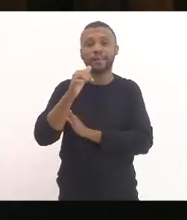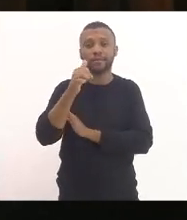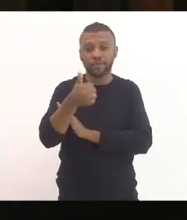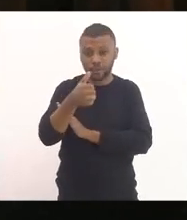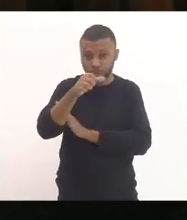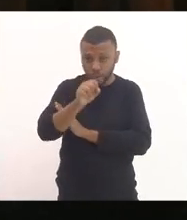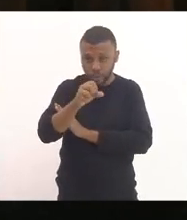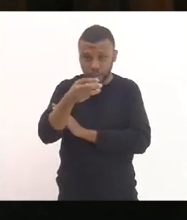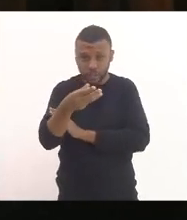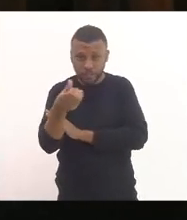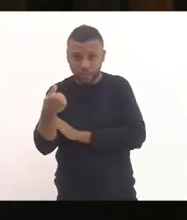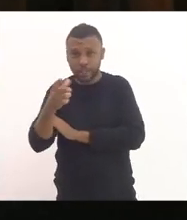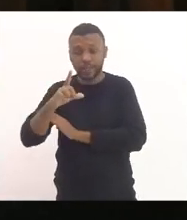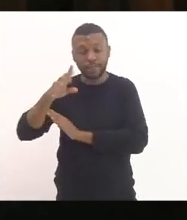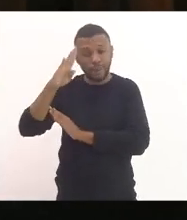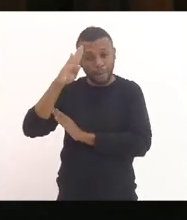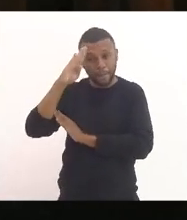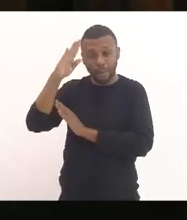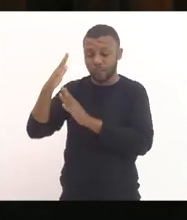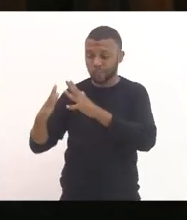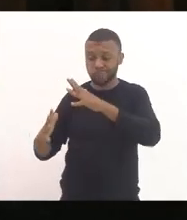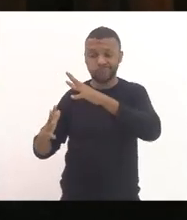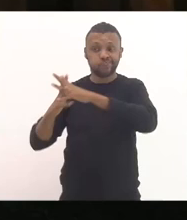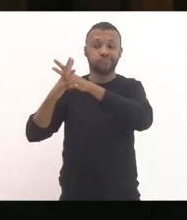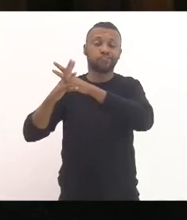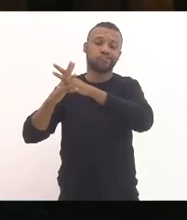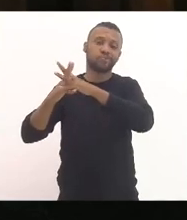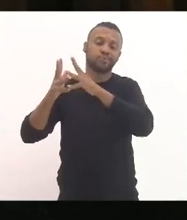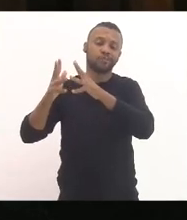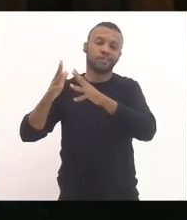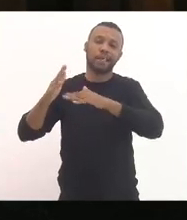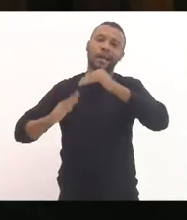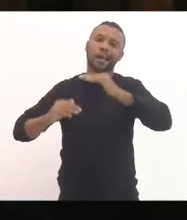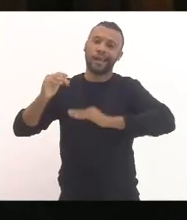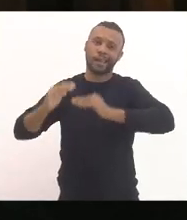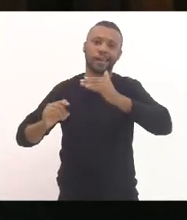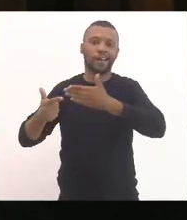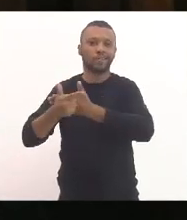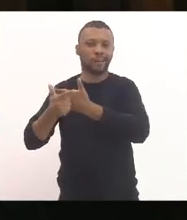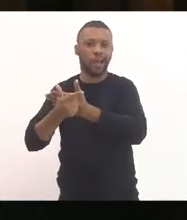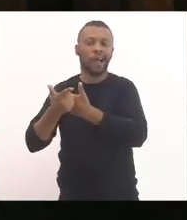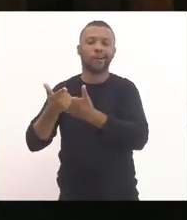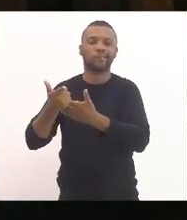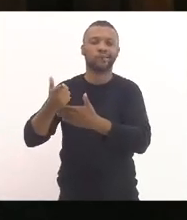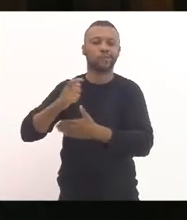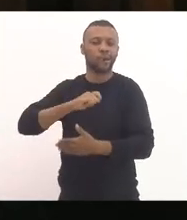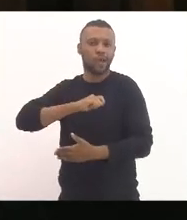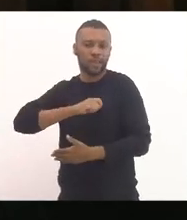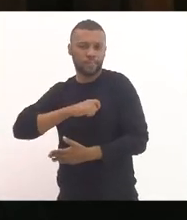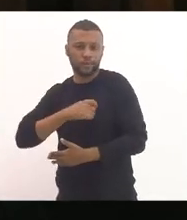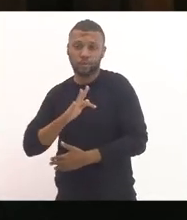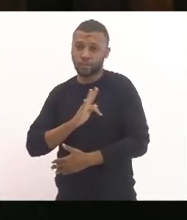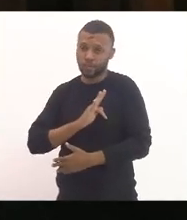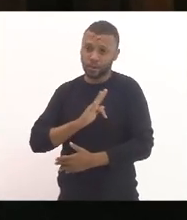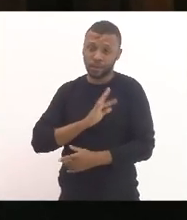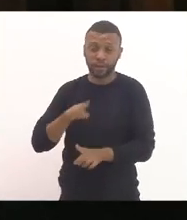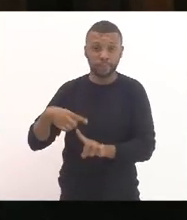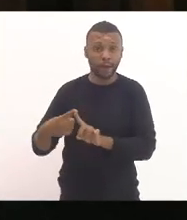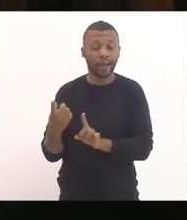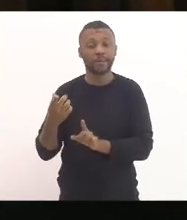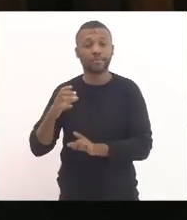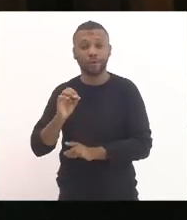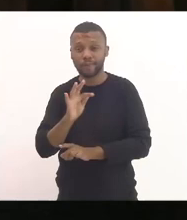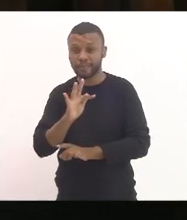assim então o ápice da carreira dos cargos de inspetor de polícia e oficial de cartório a lei orgânica